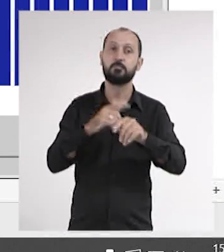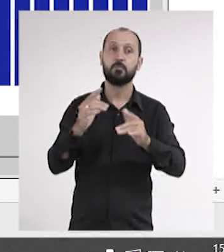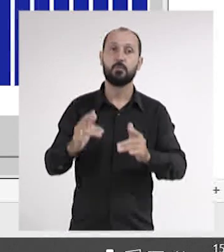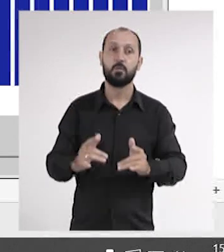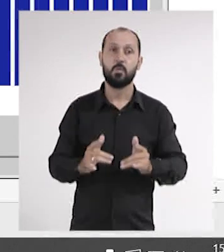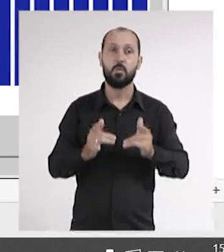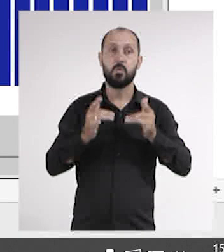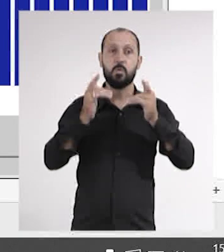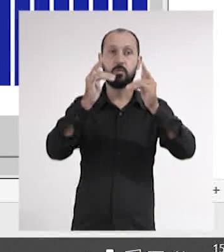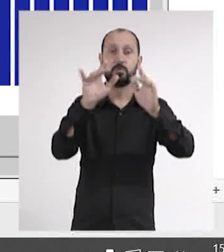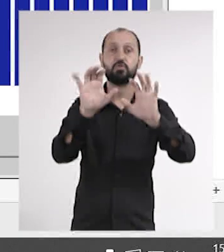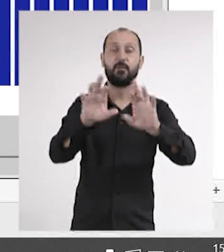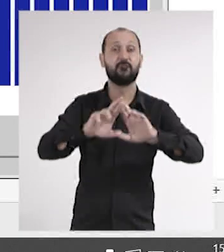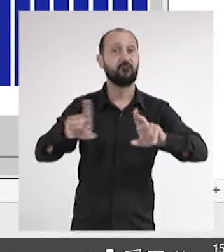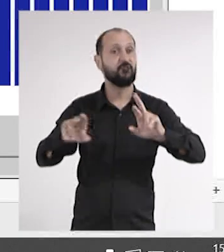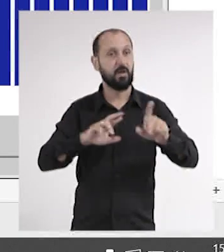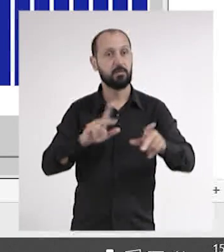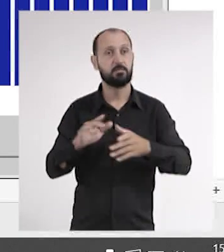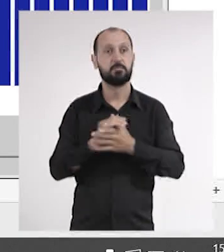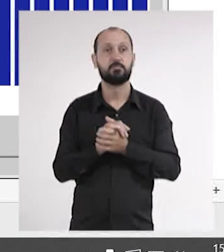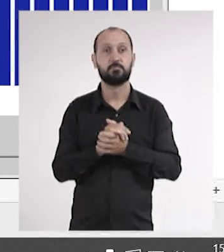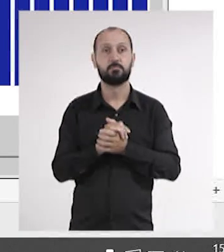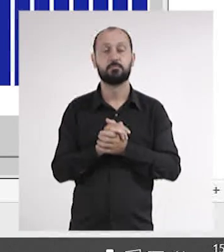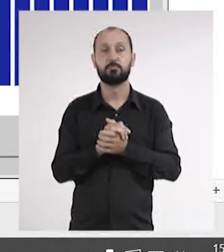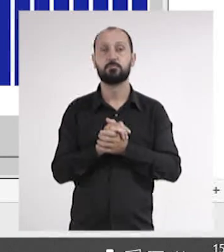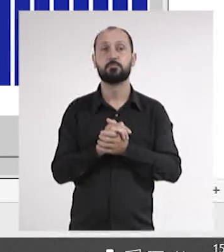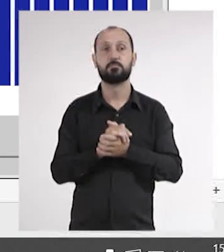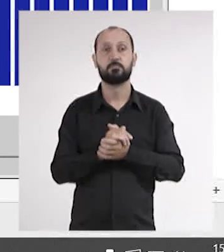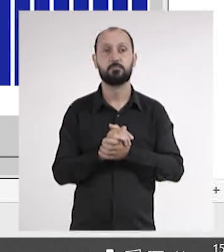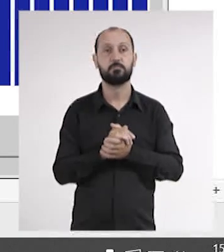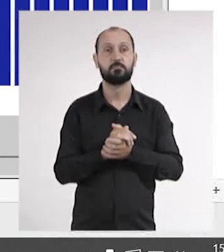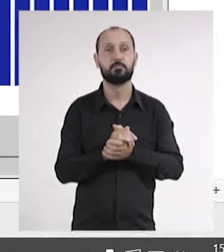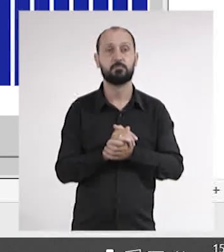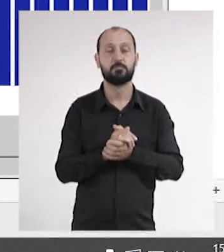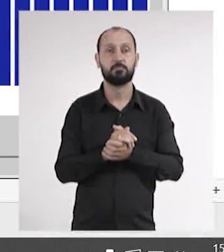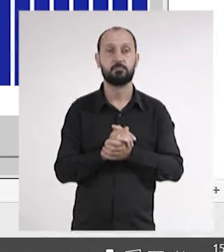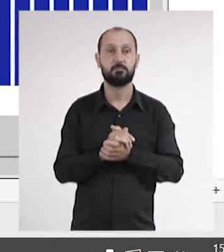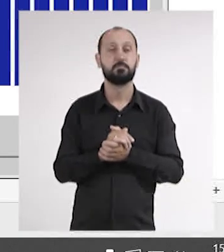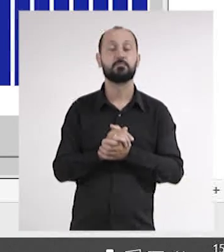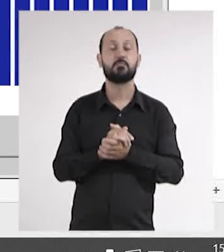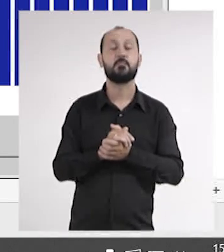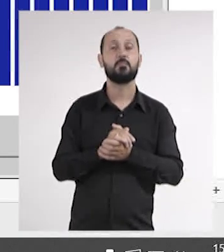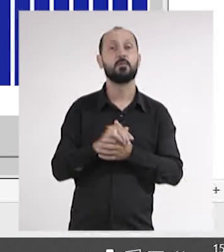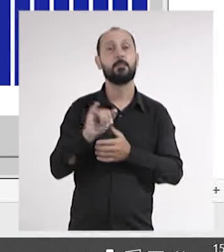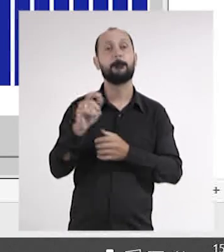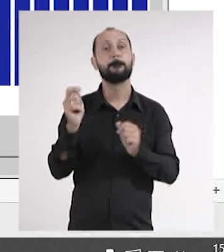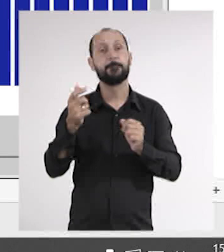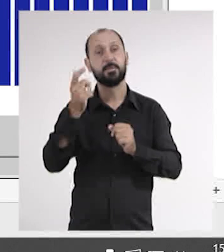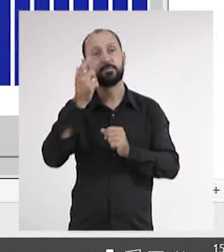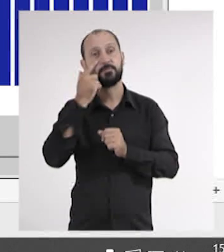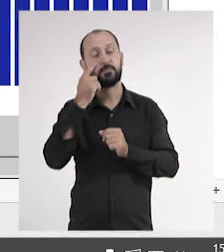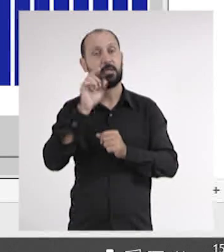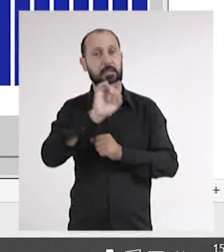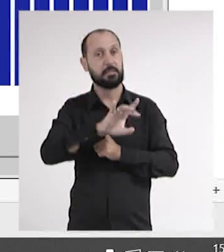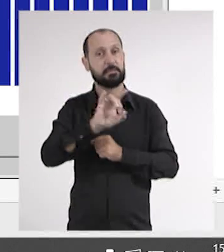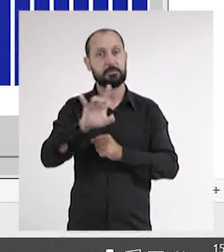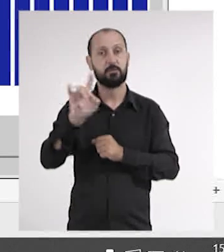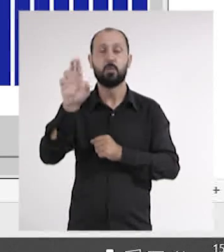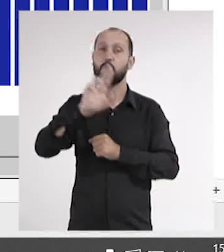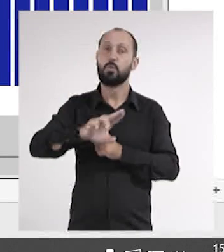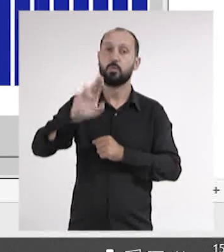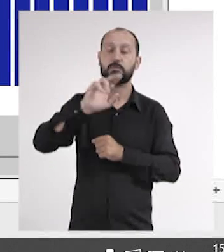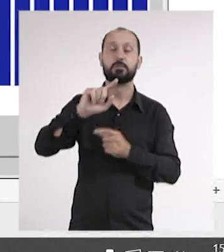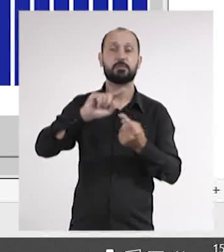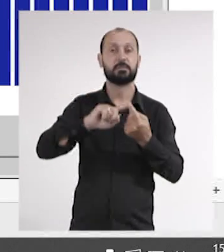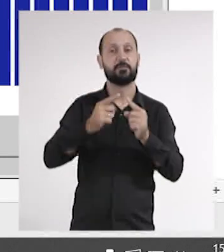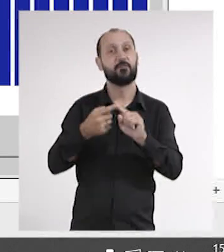várias configurações ali, com trombetas, diamantes, enfim, configurações técnicas. Se pode verificar cada um deles por meio dessa